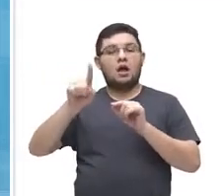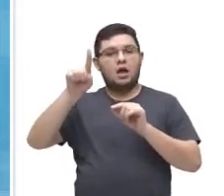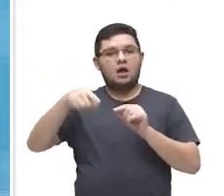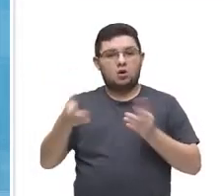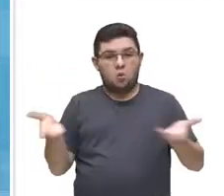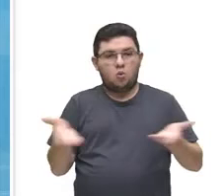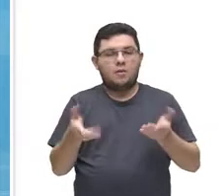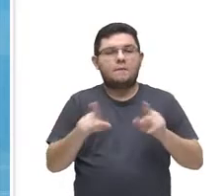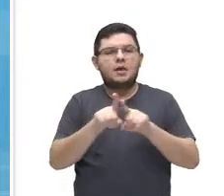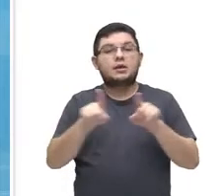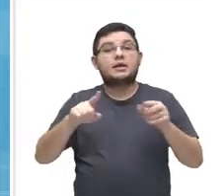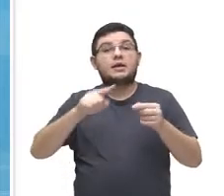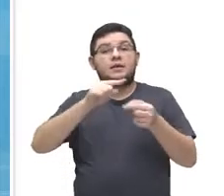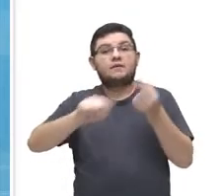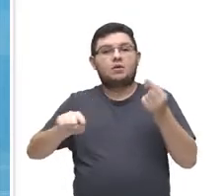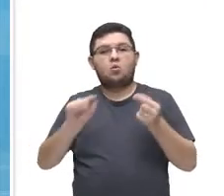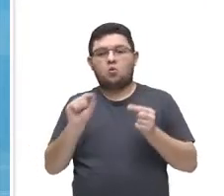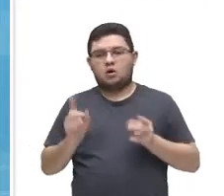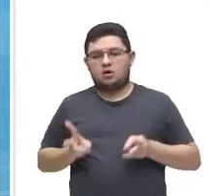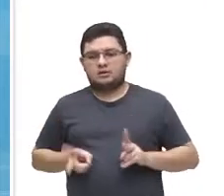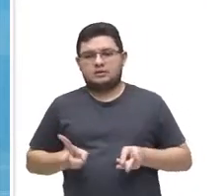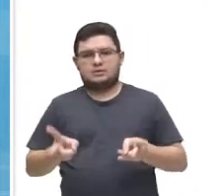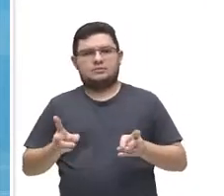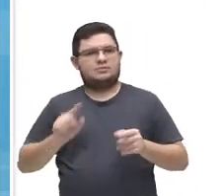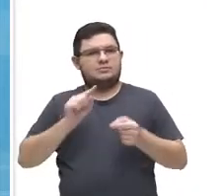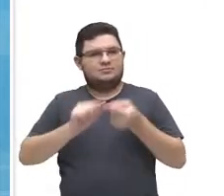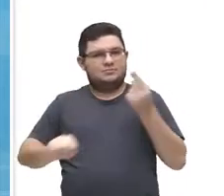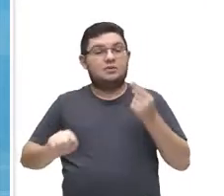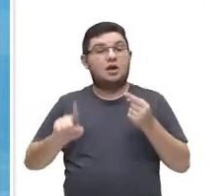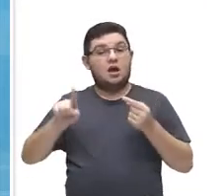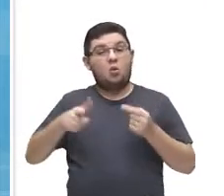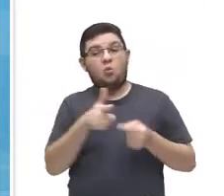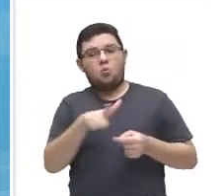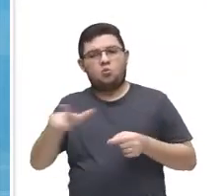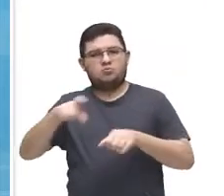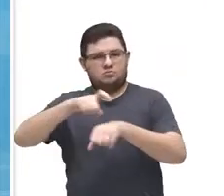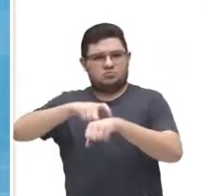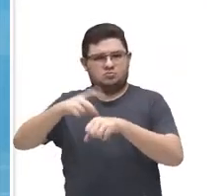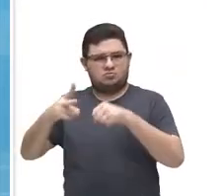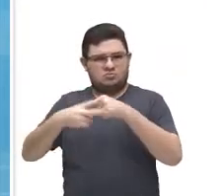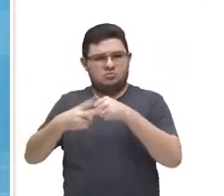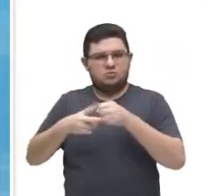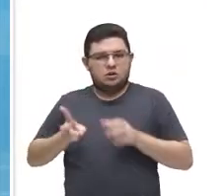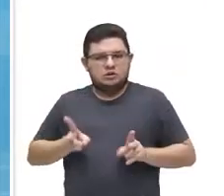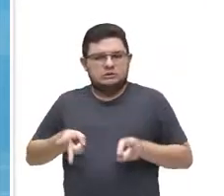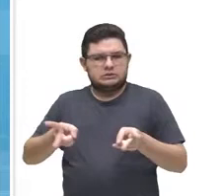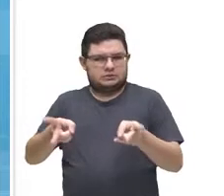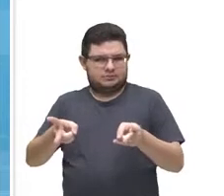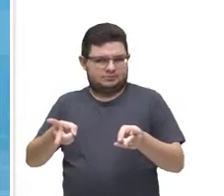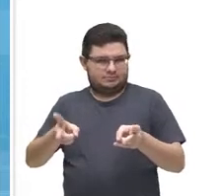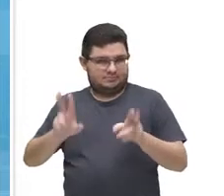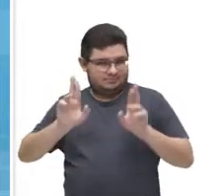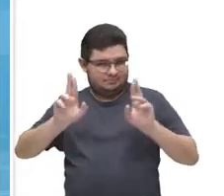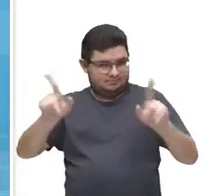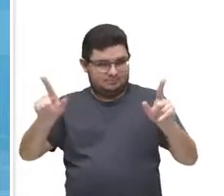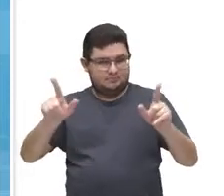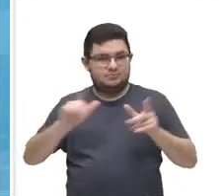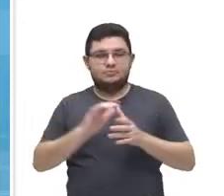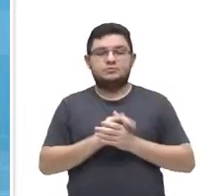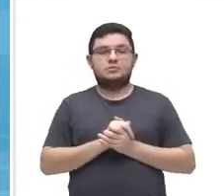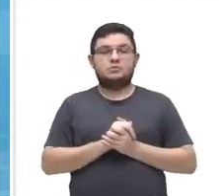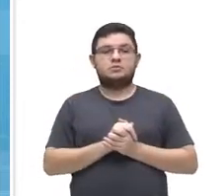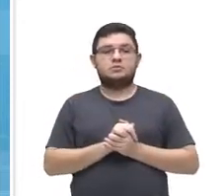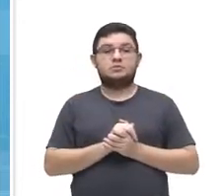acontecendo neste momento, porque isso é um outro tempo verbal, tá certo? Então isso é um adendo, uma informação importante. The